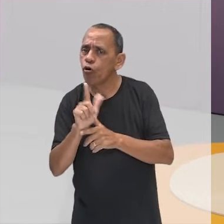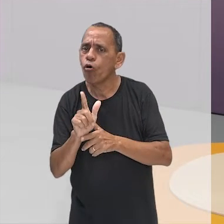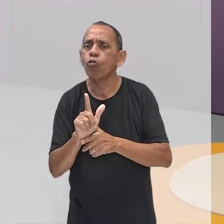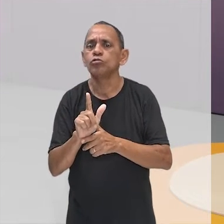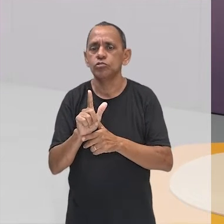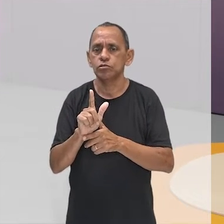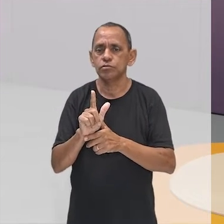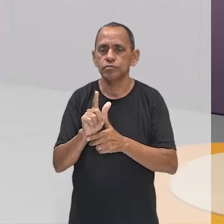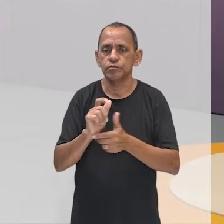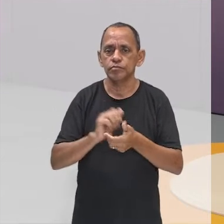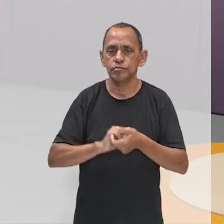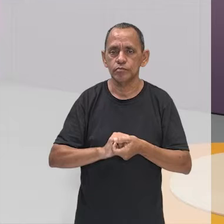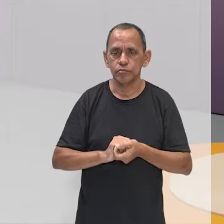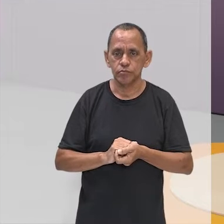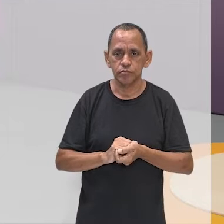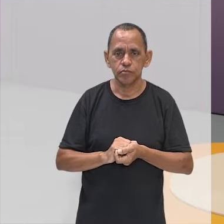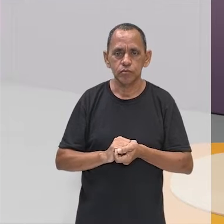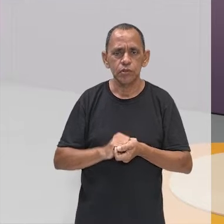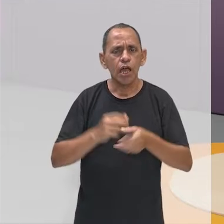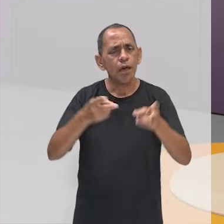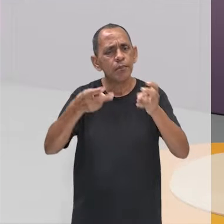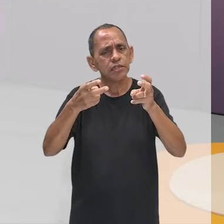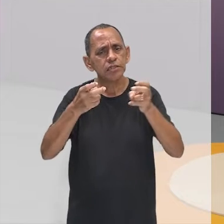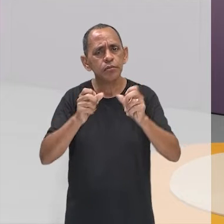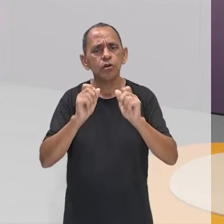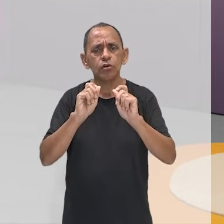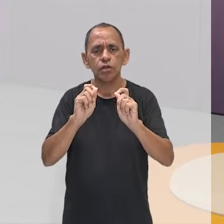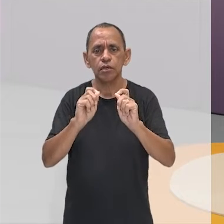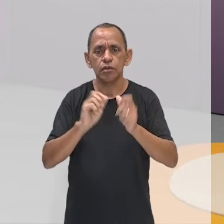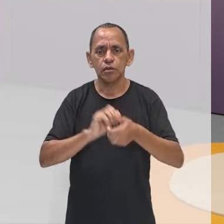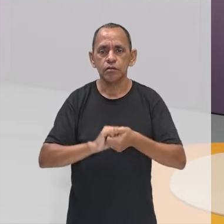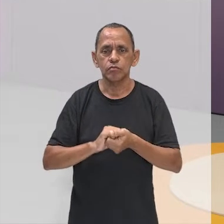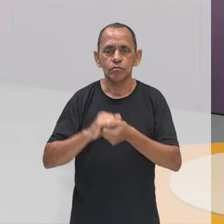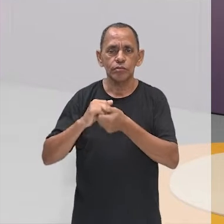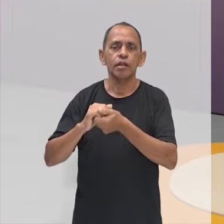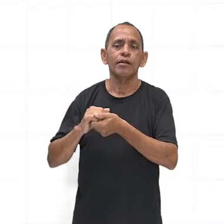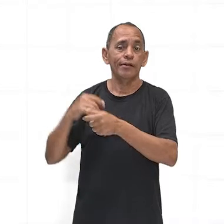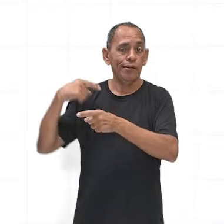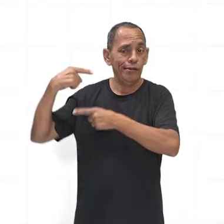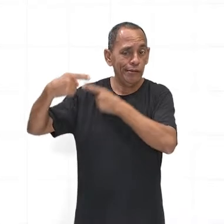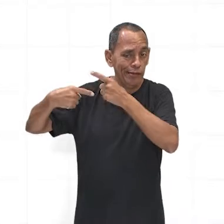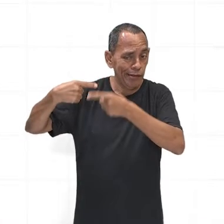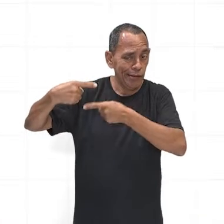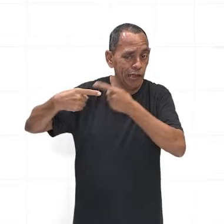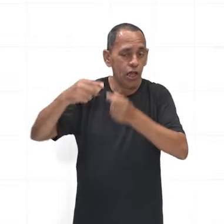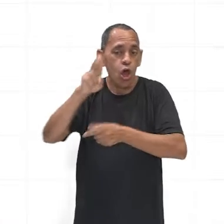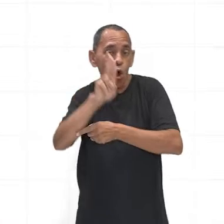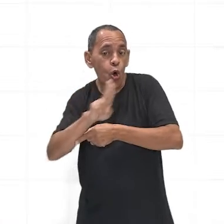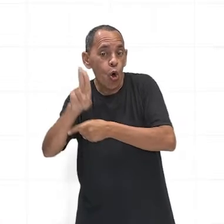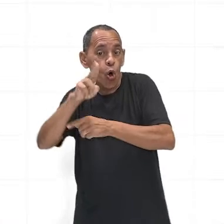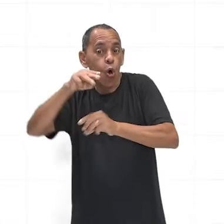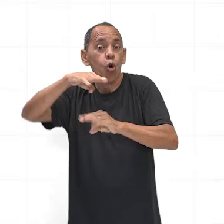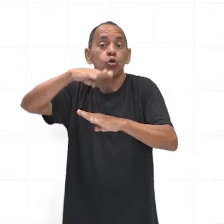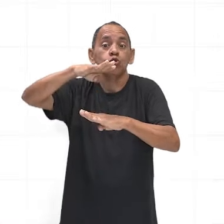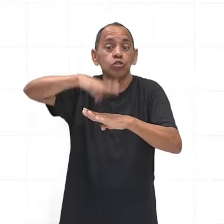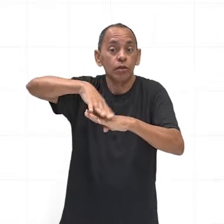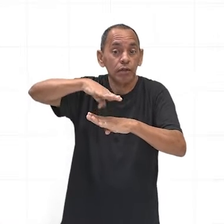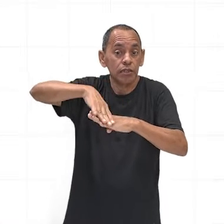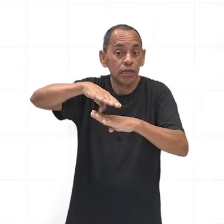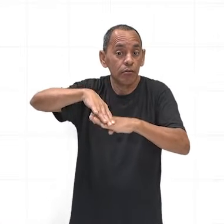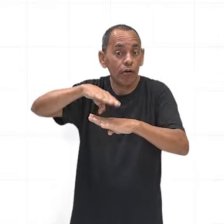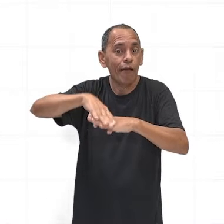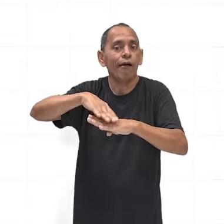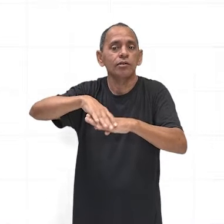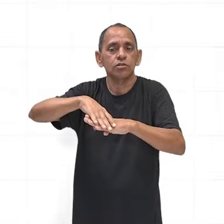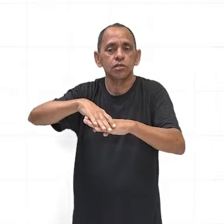arquitetura, mas a gente vai ver também como uma grande herança e importância o uso da matemática para a sociedade maia. Olha só, os